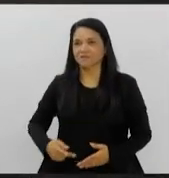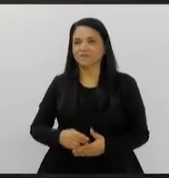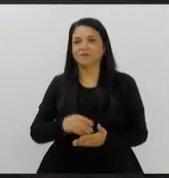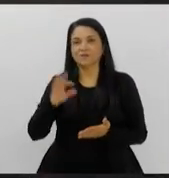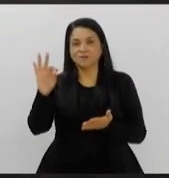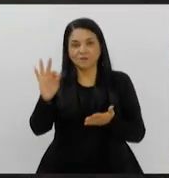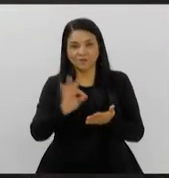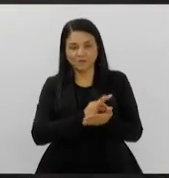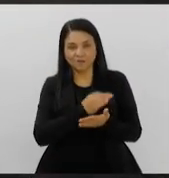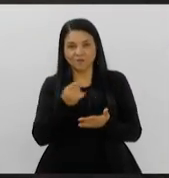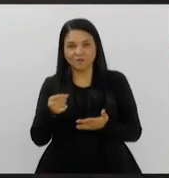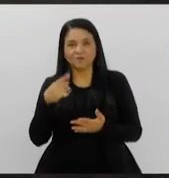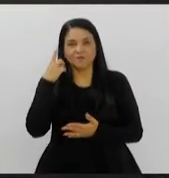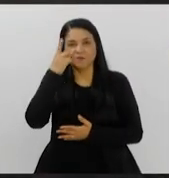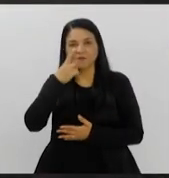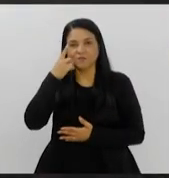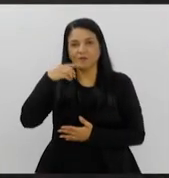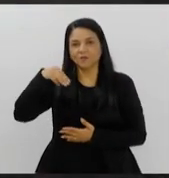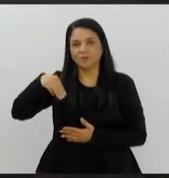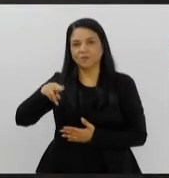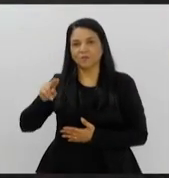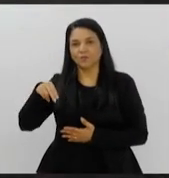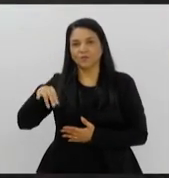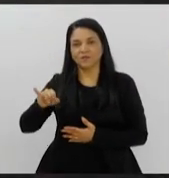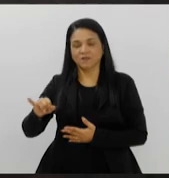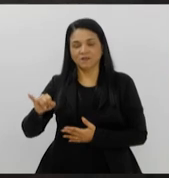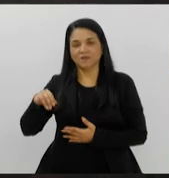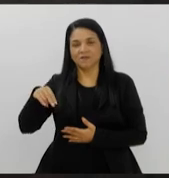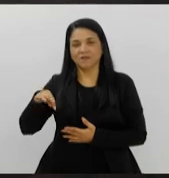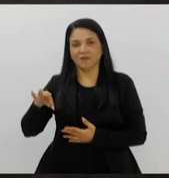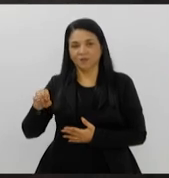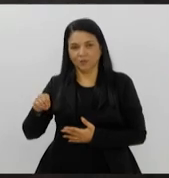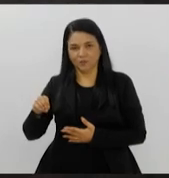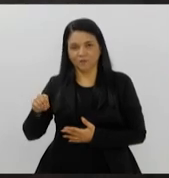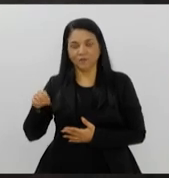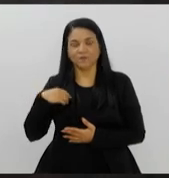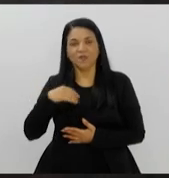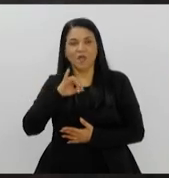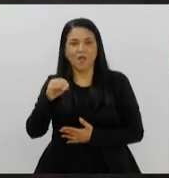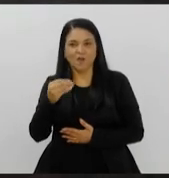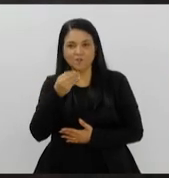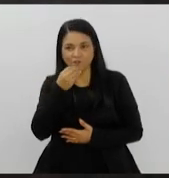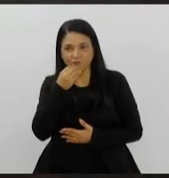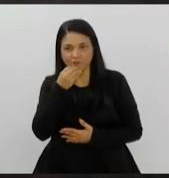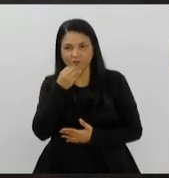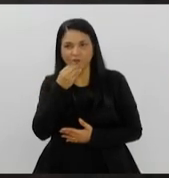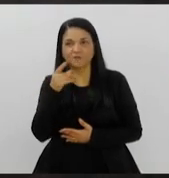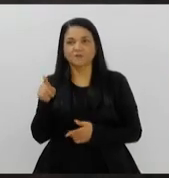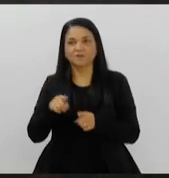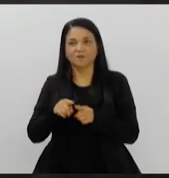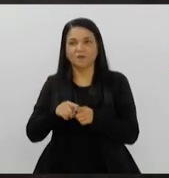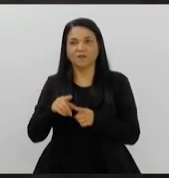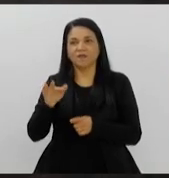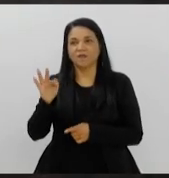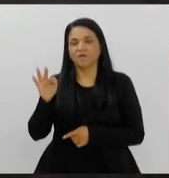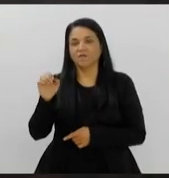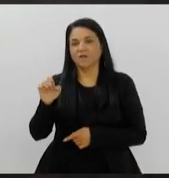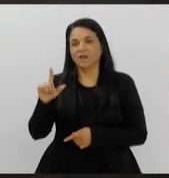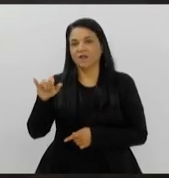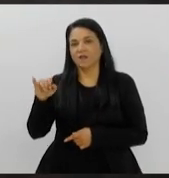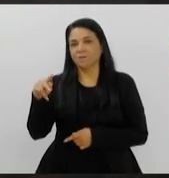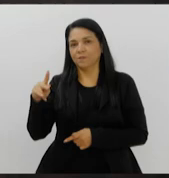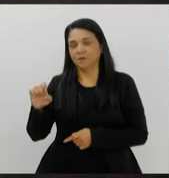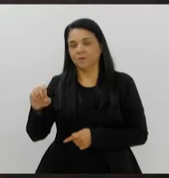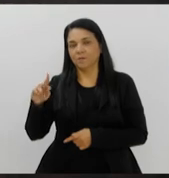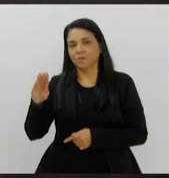Próximo orador inscrito é o nobre deputado Munir Neto, já aproveitando aqui e convidando o Felipe Pobel para assumir a cadeira no